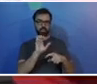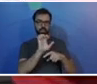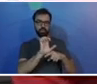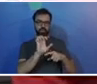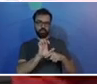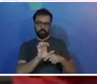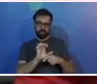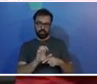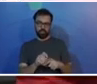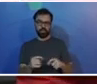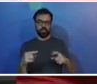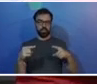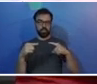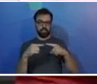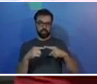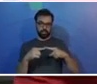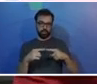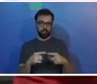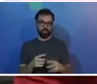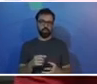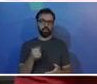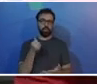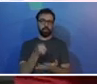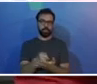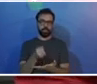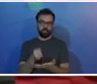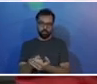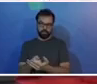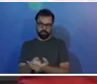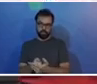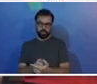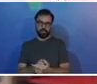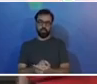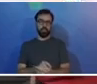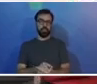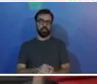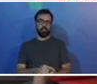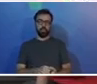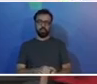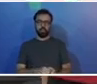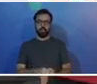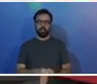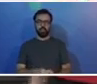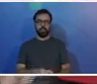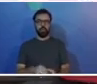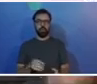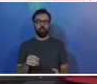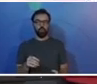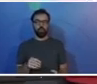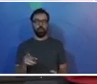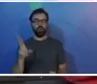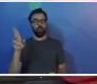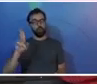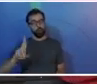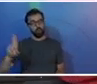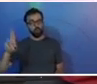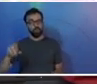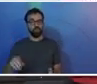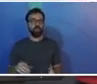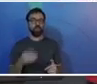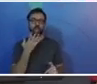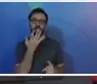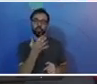segundo as despesas com o pessoal. Para isso, consulte a legenda para definir as cores. A legenda está